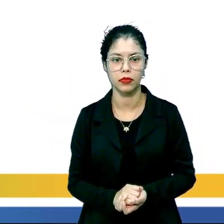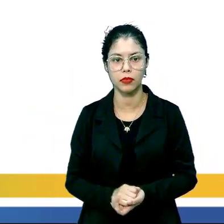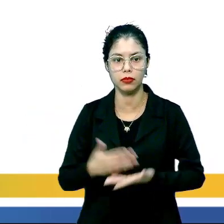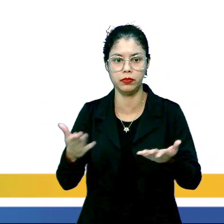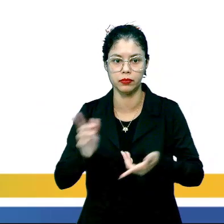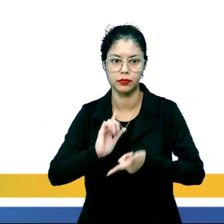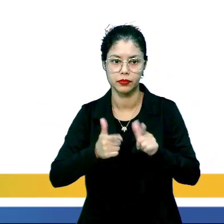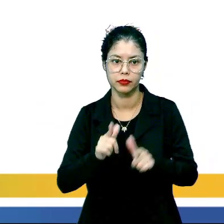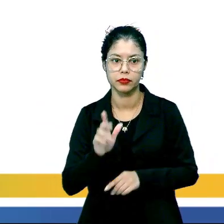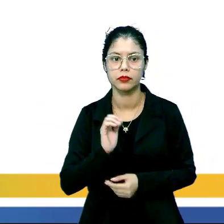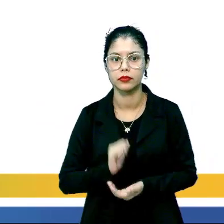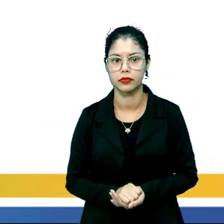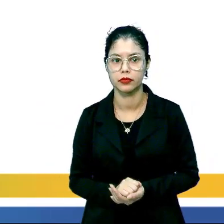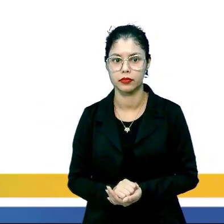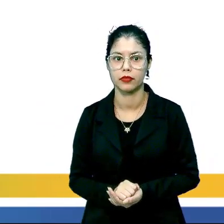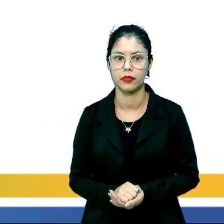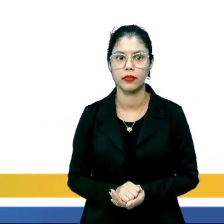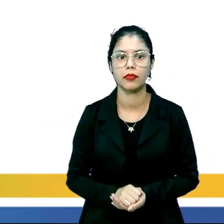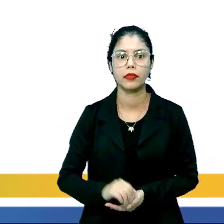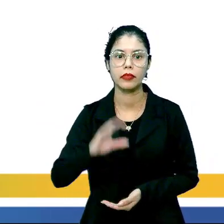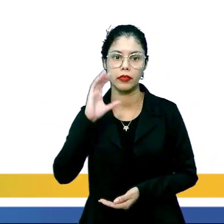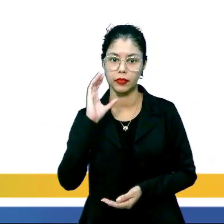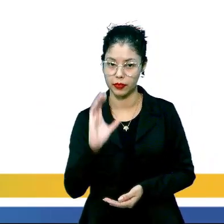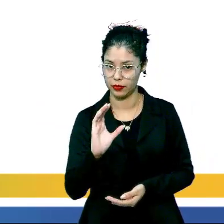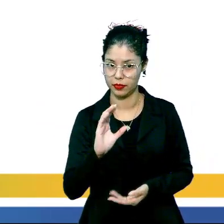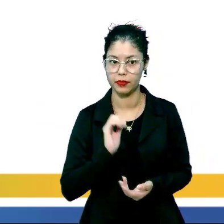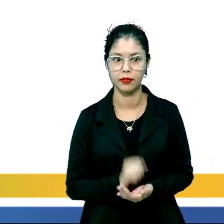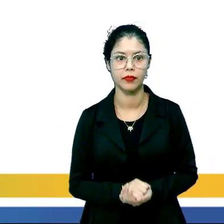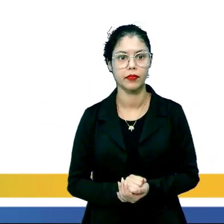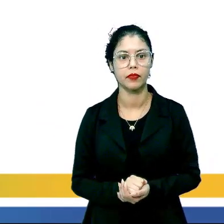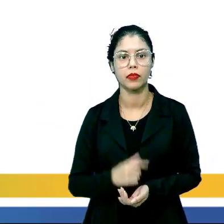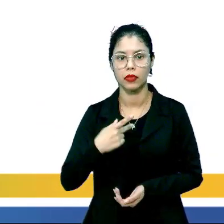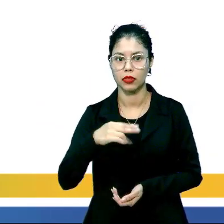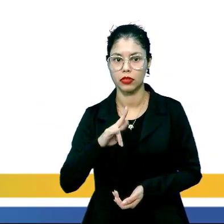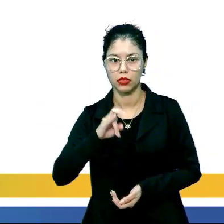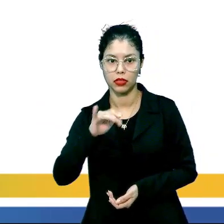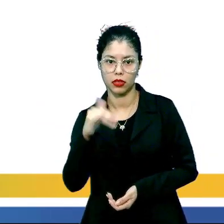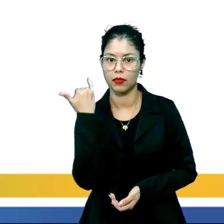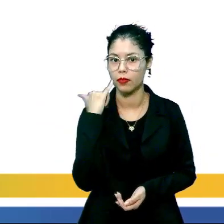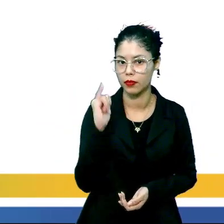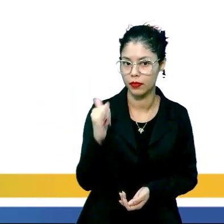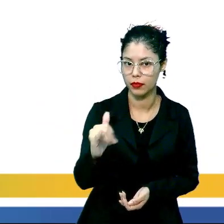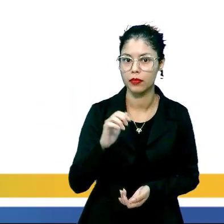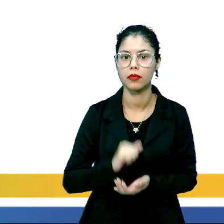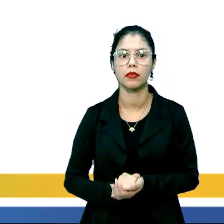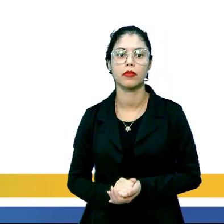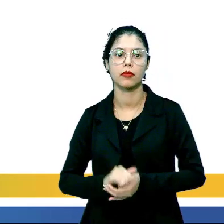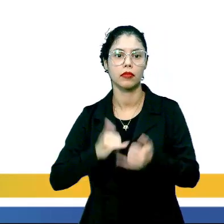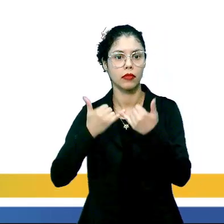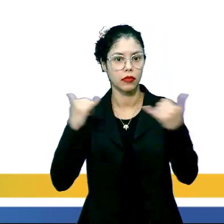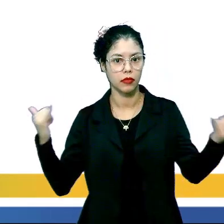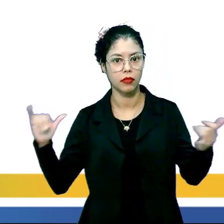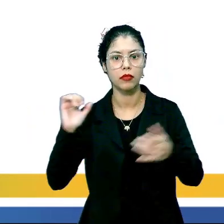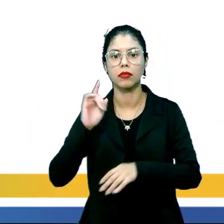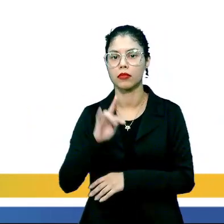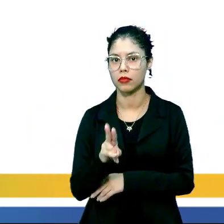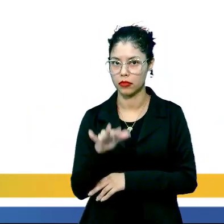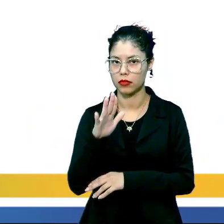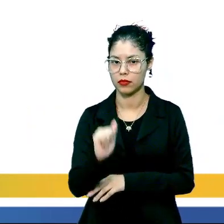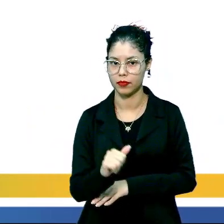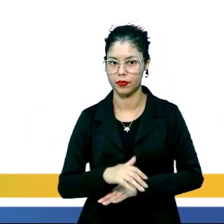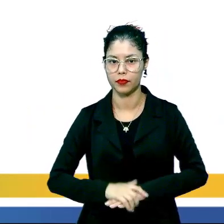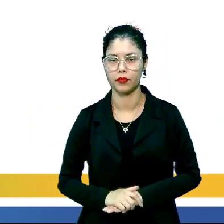Então a alternativa que nós vamos marcar aqui, pessoal, é a letra C. Potencial elétrica em